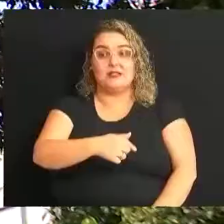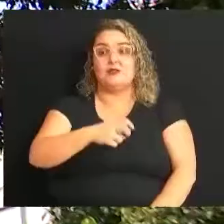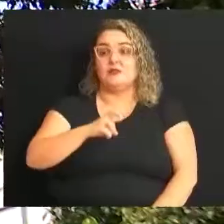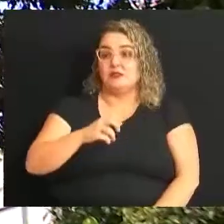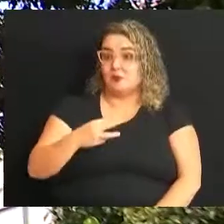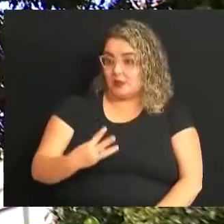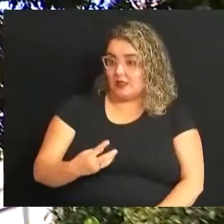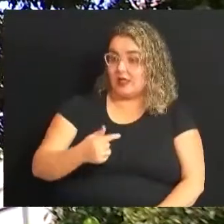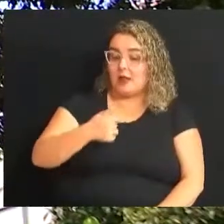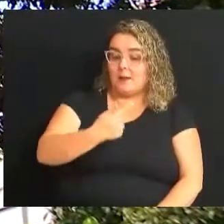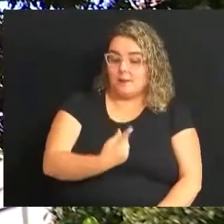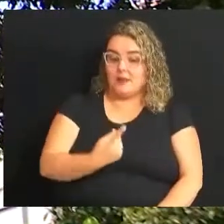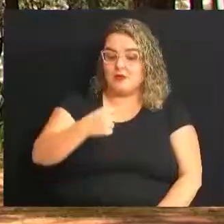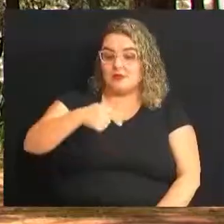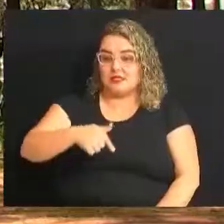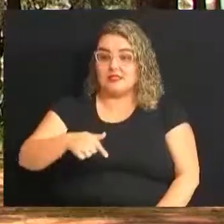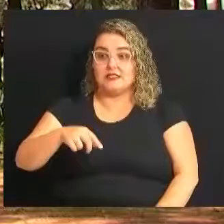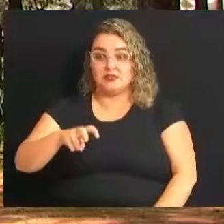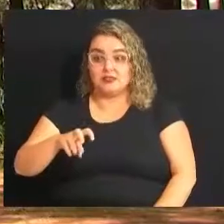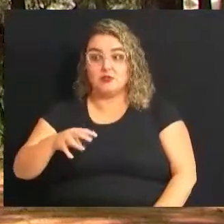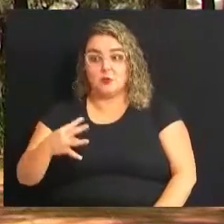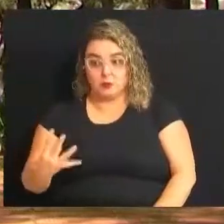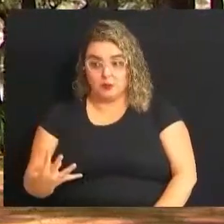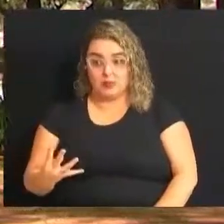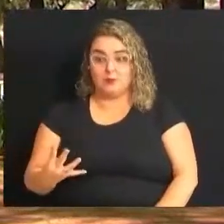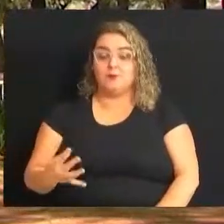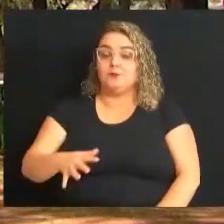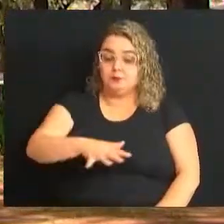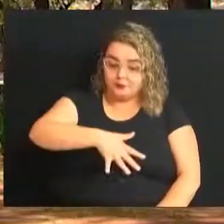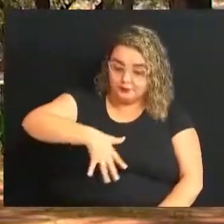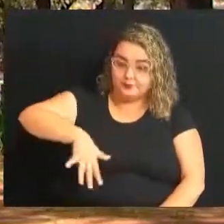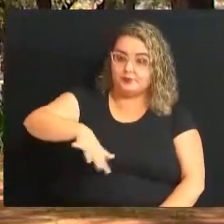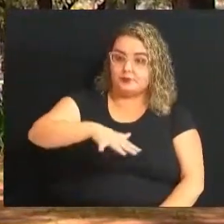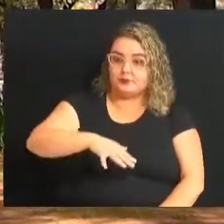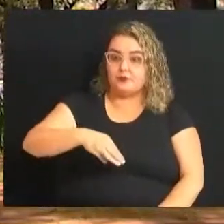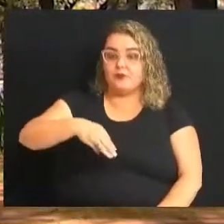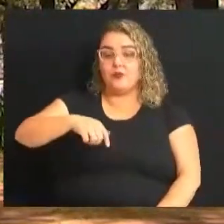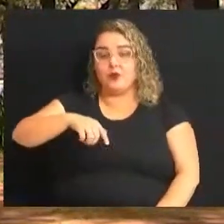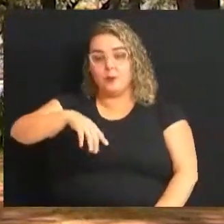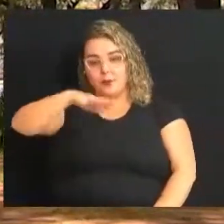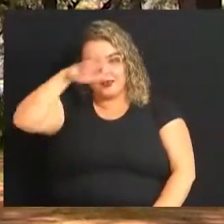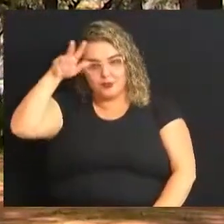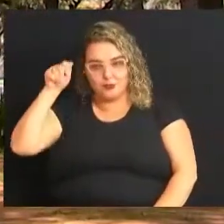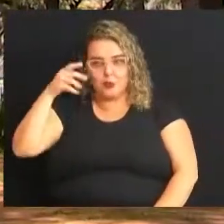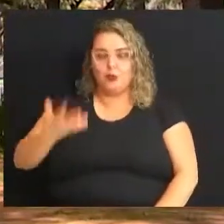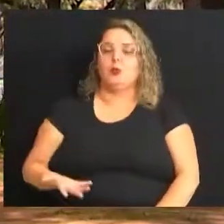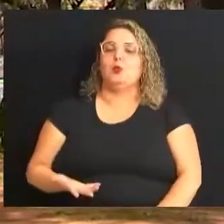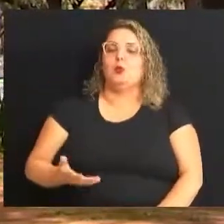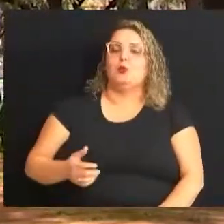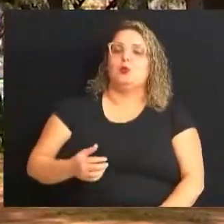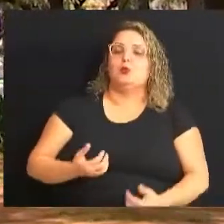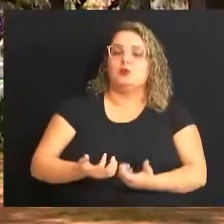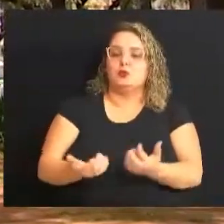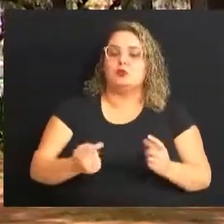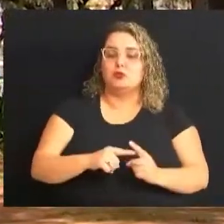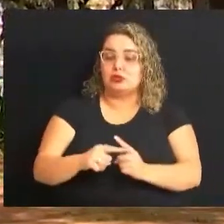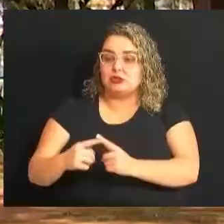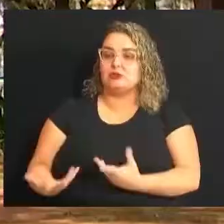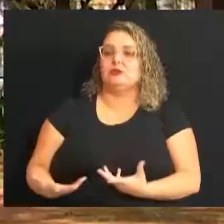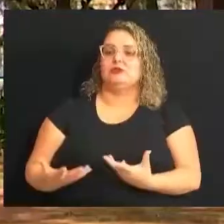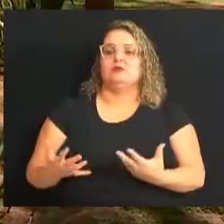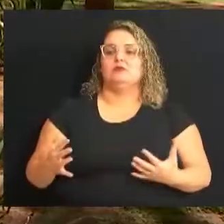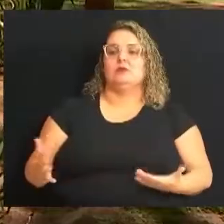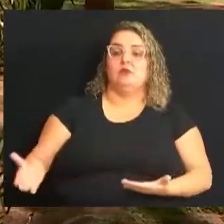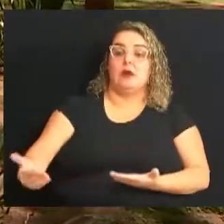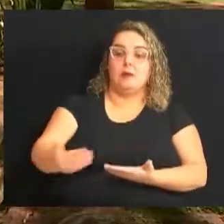1774 abrigou o cemitério Bento do bairro rural do Mato Grosso, passou por diversas mudanças na história, que abriga